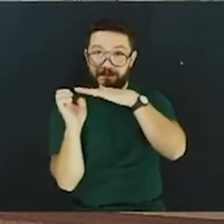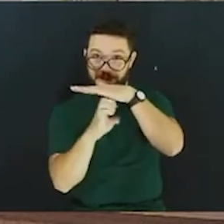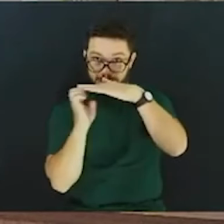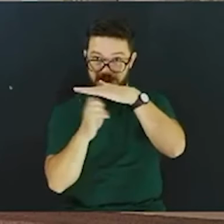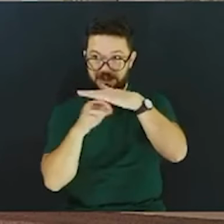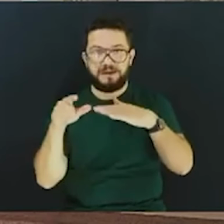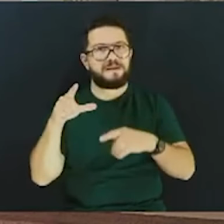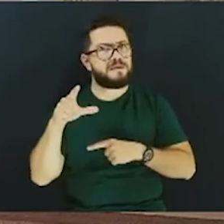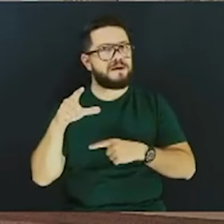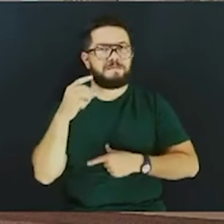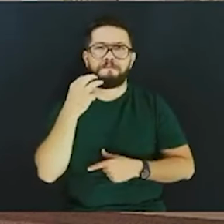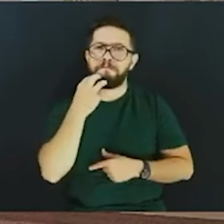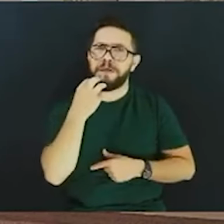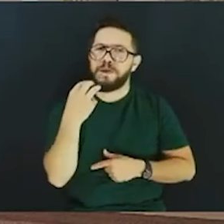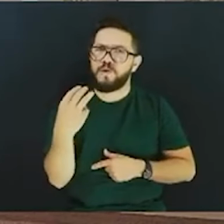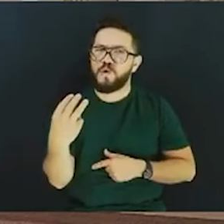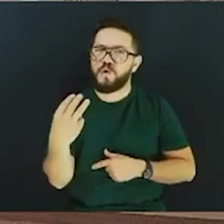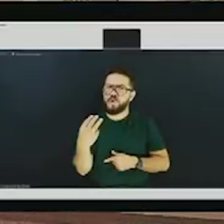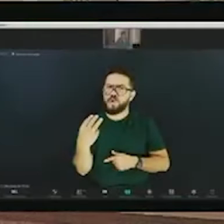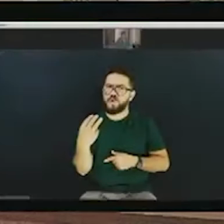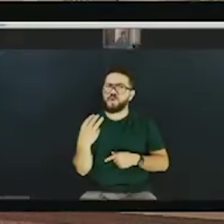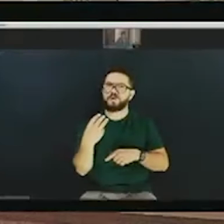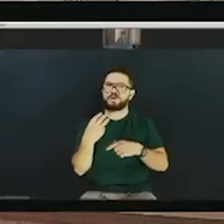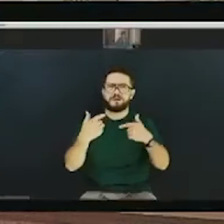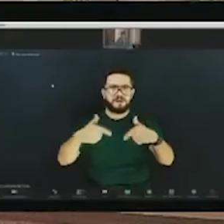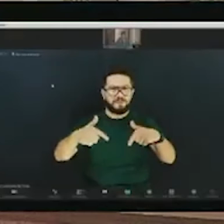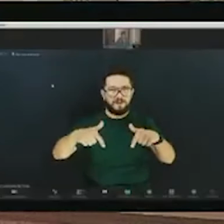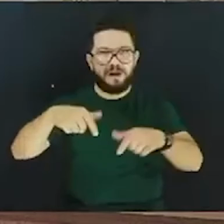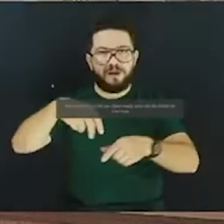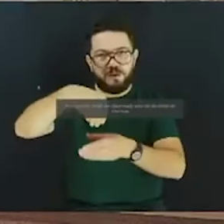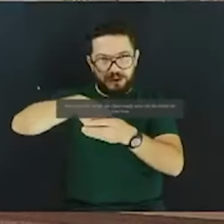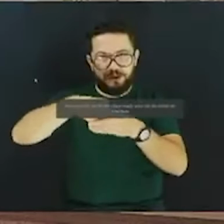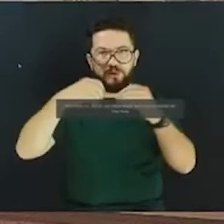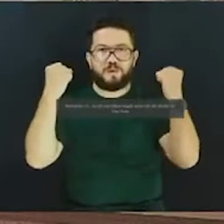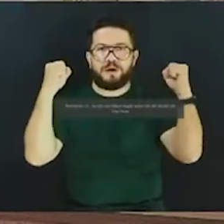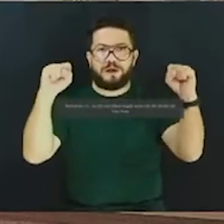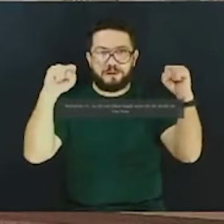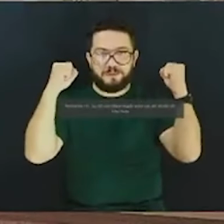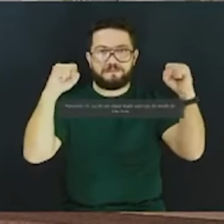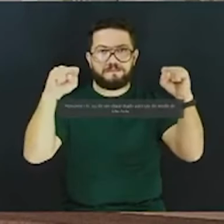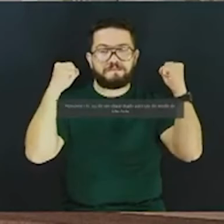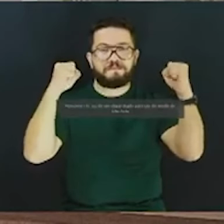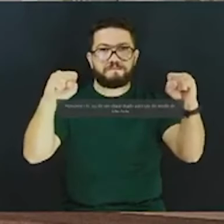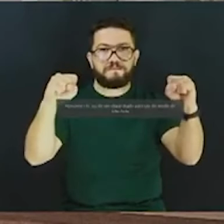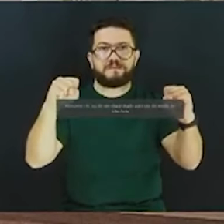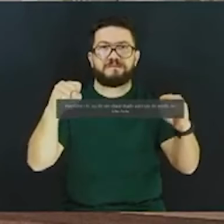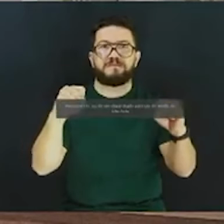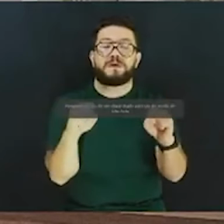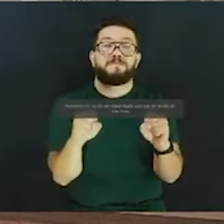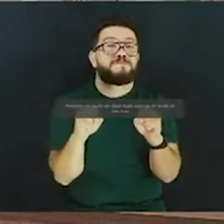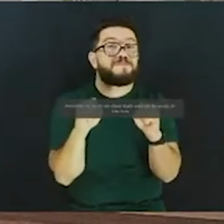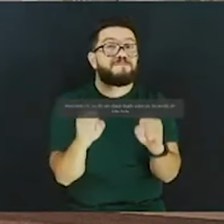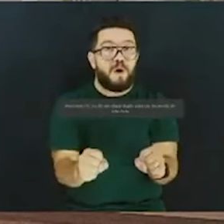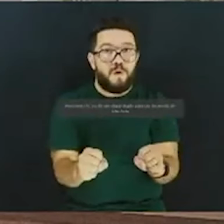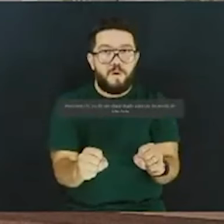pessoas que trabalham nesses locais em academias em centros esportivos e que sobretudo